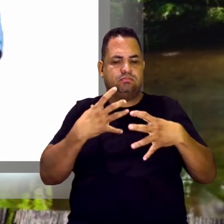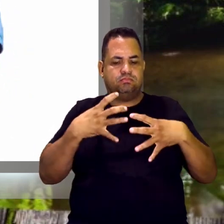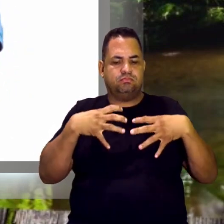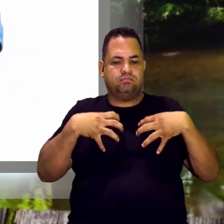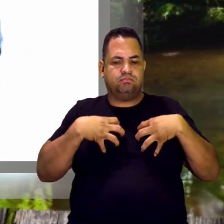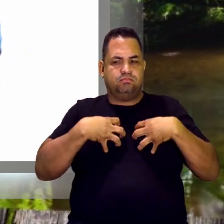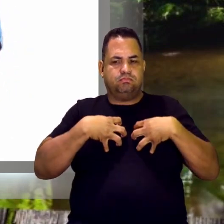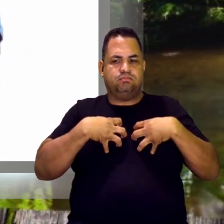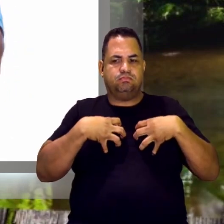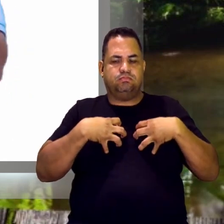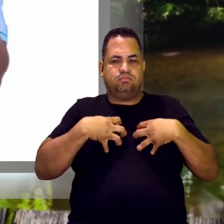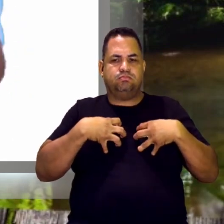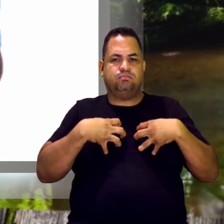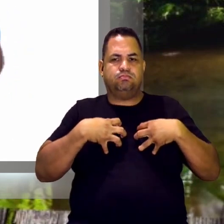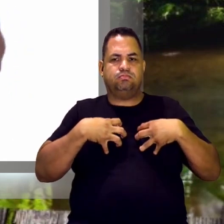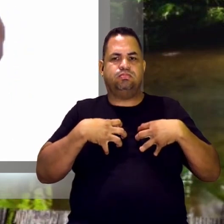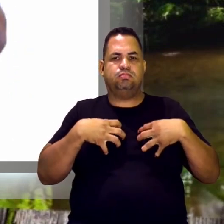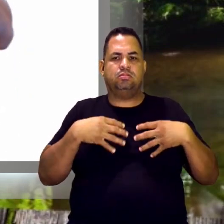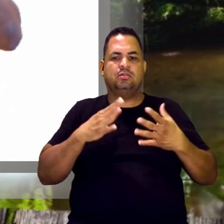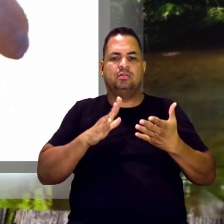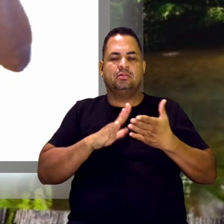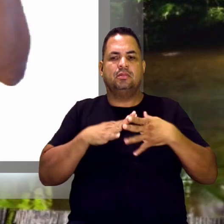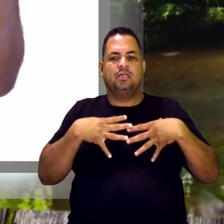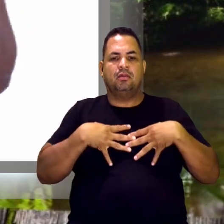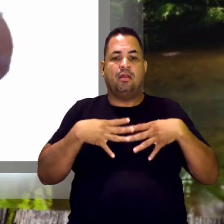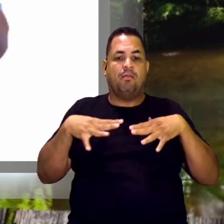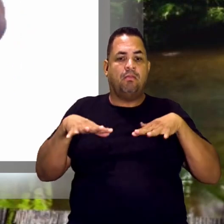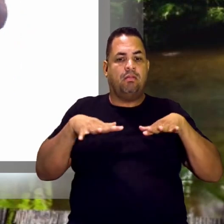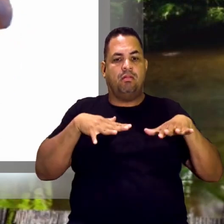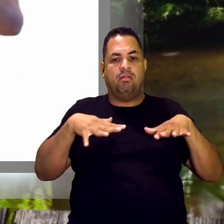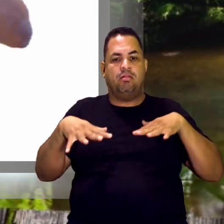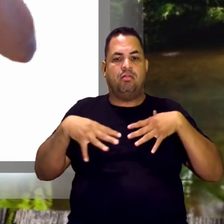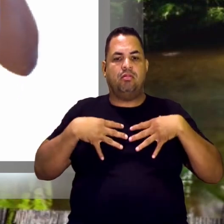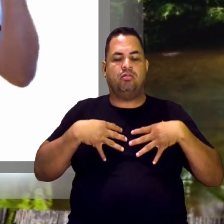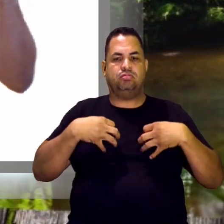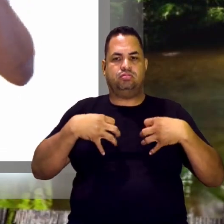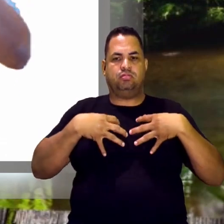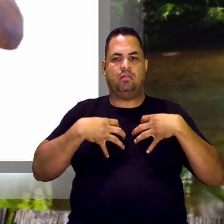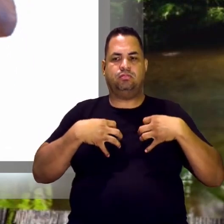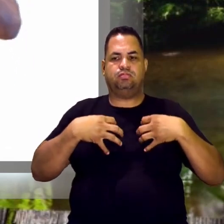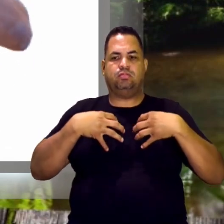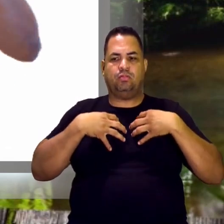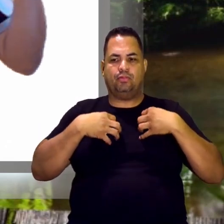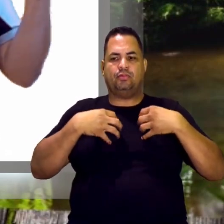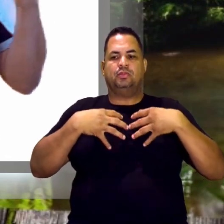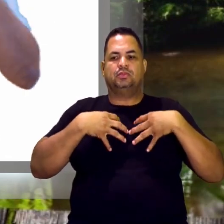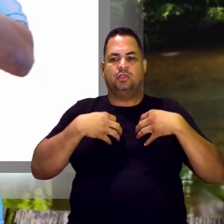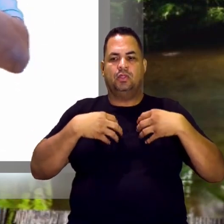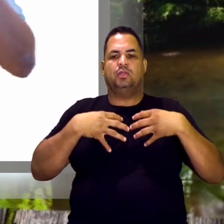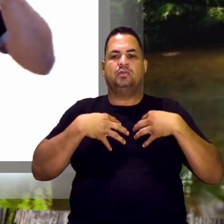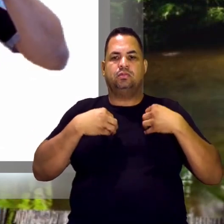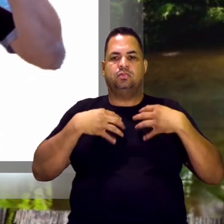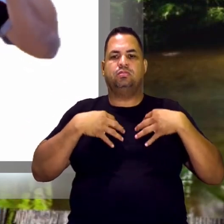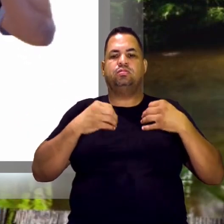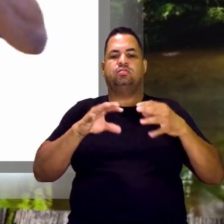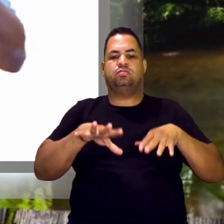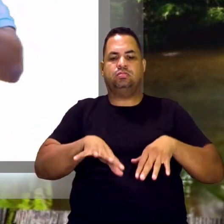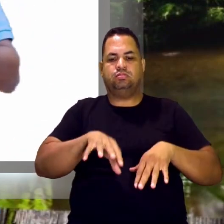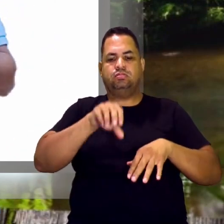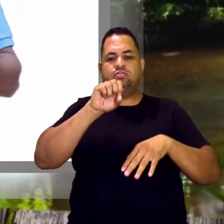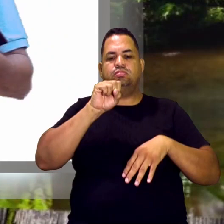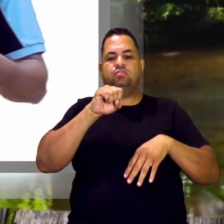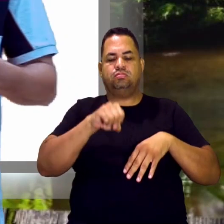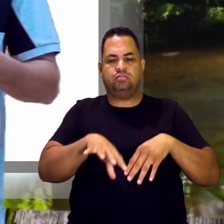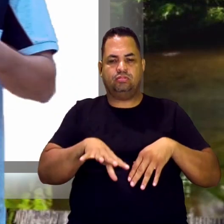Então, ela para. O que era para ficar fazendo isso aqui, para ir mantendo o fluido o tempo todo saindo e